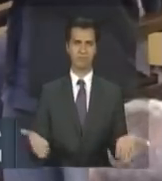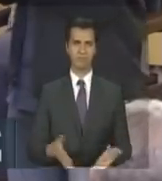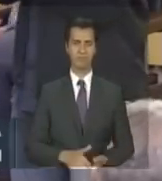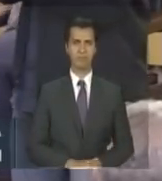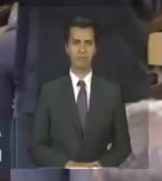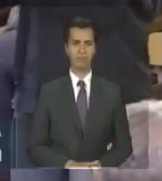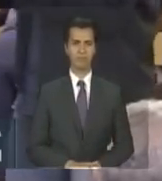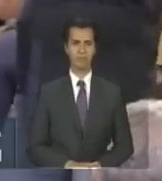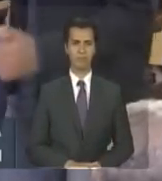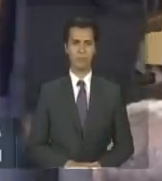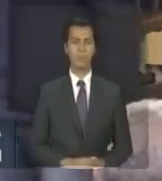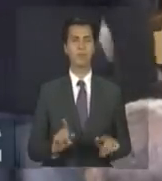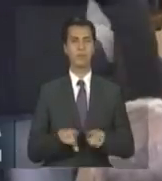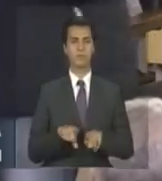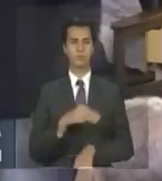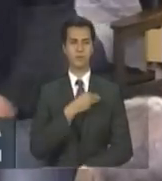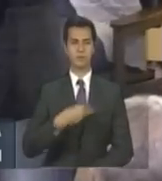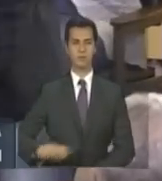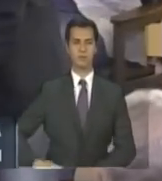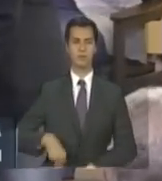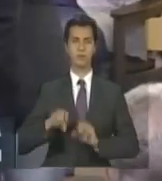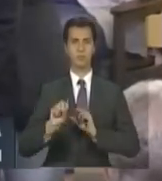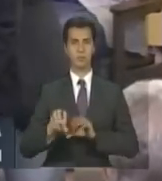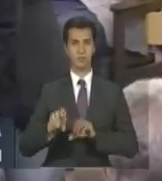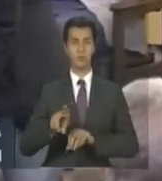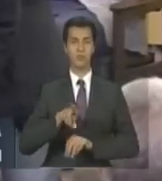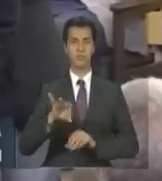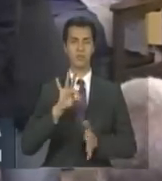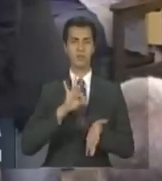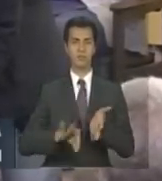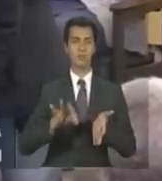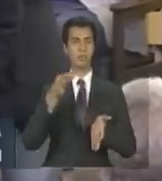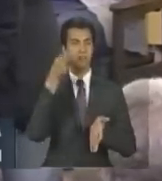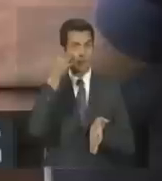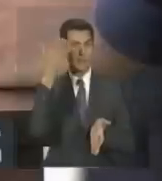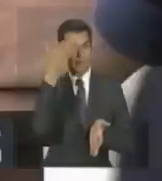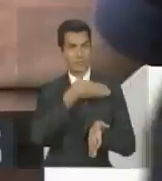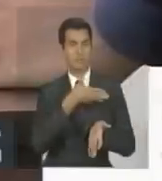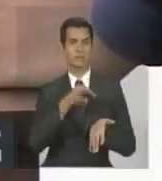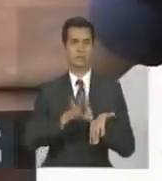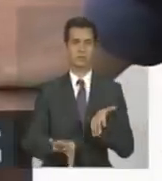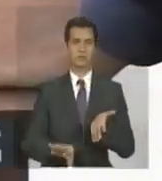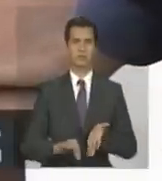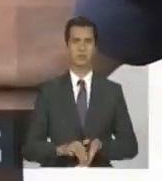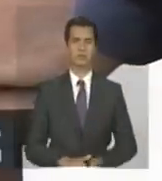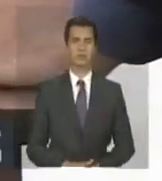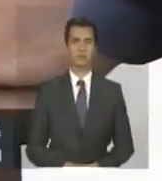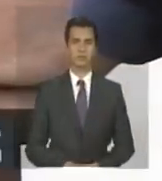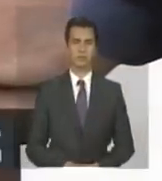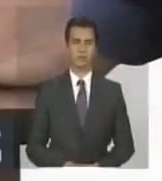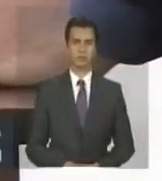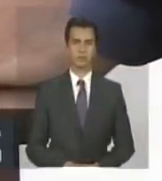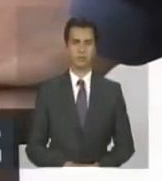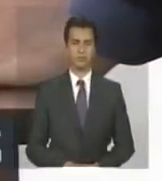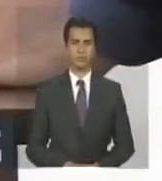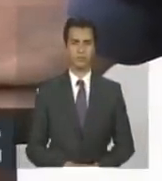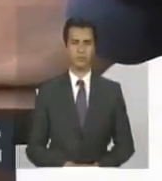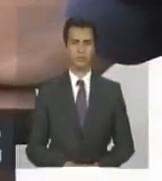O ministro da Educação, Fernando Haddad, assina como testemunha o referido ato de matrícula.